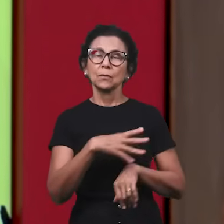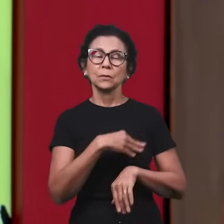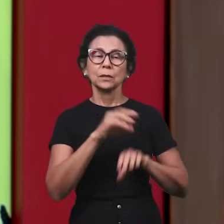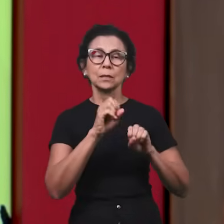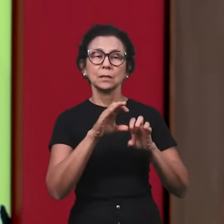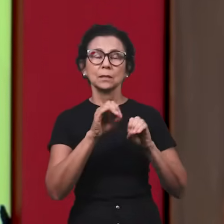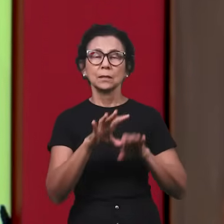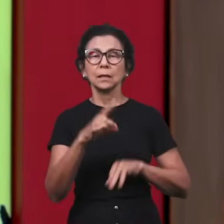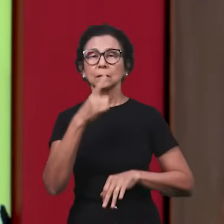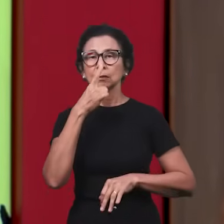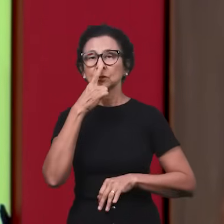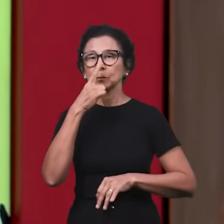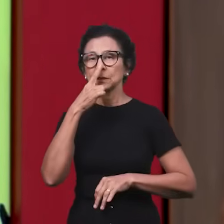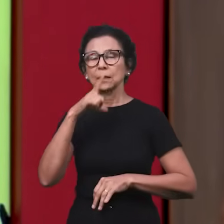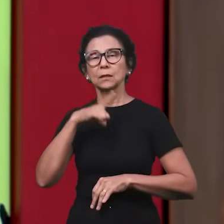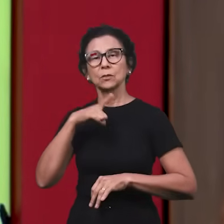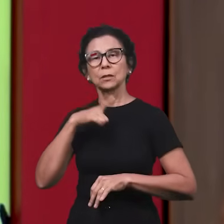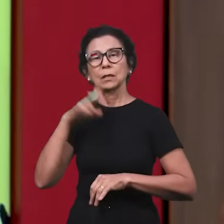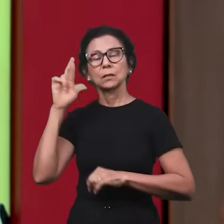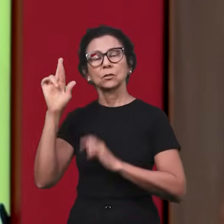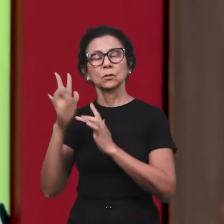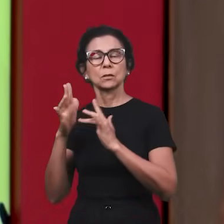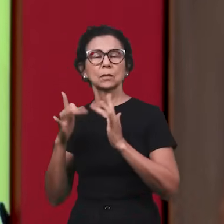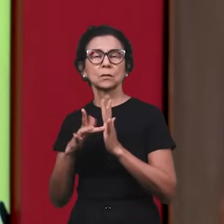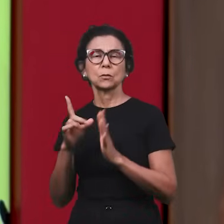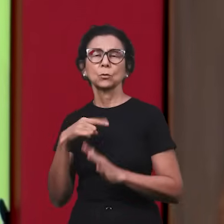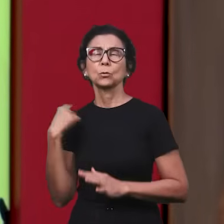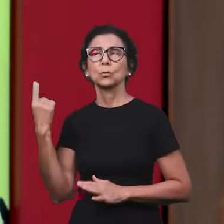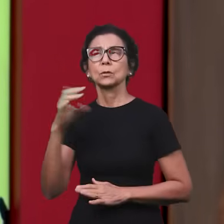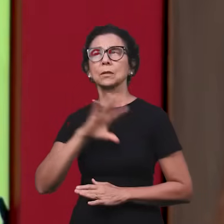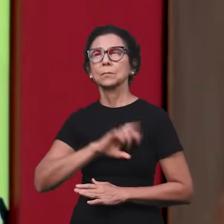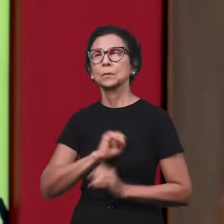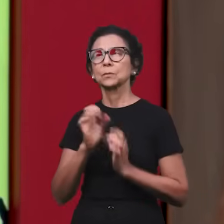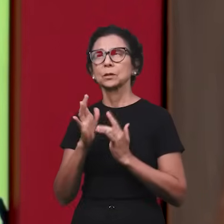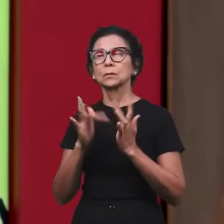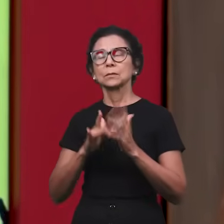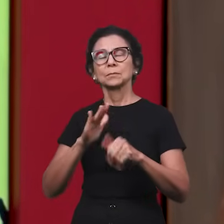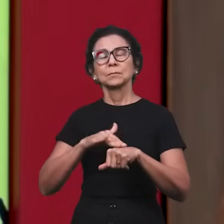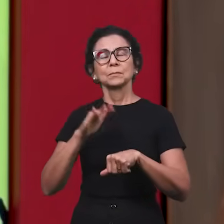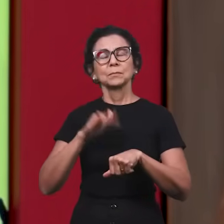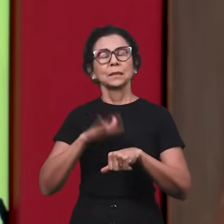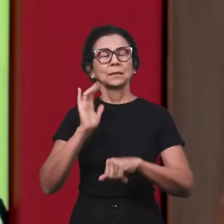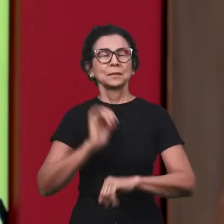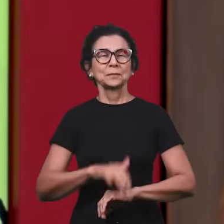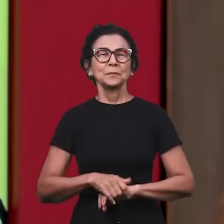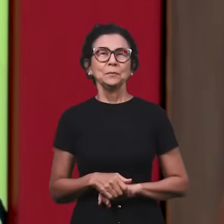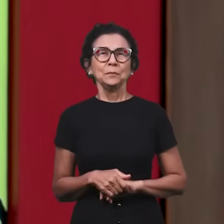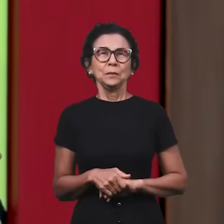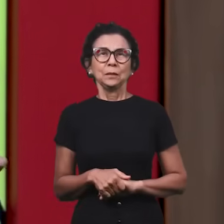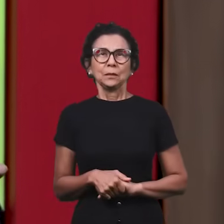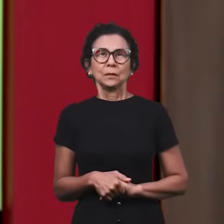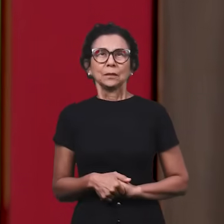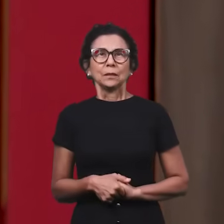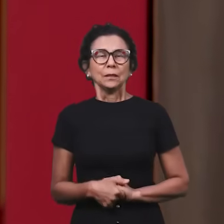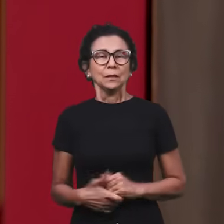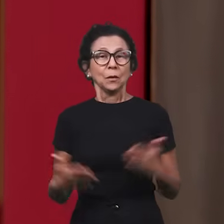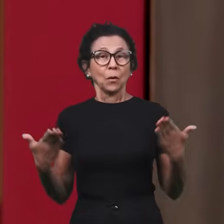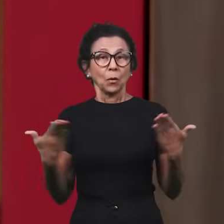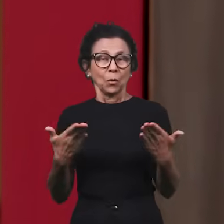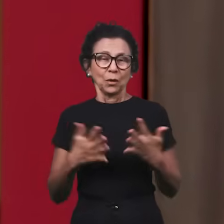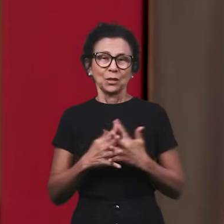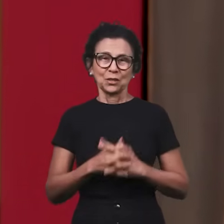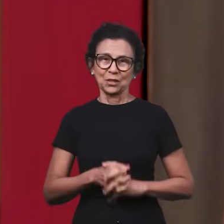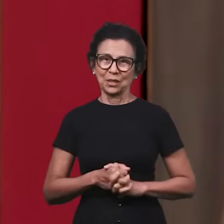Ele. E assim, todos nós o amamos cada dia mais. Hoje nós vamos conversar sobre uma revelação preciosa, né,